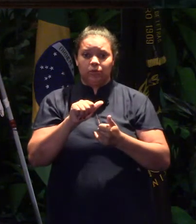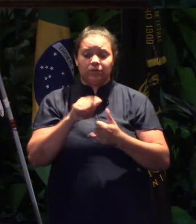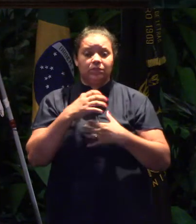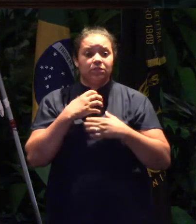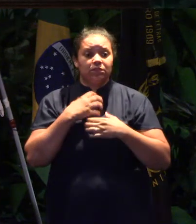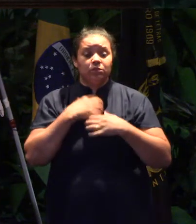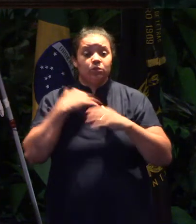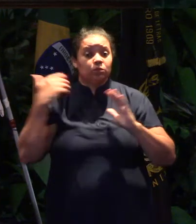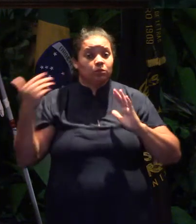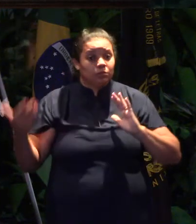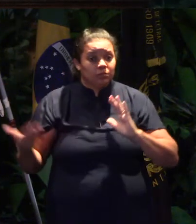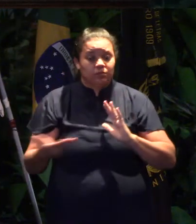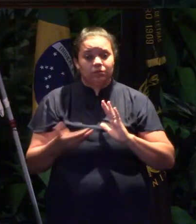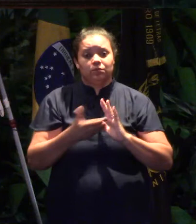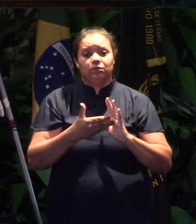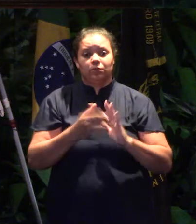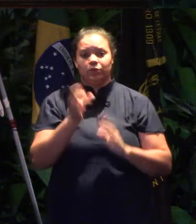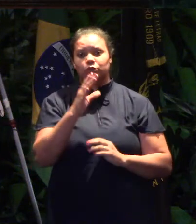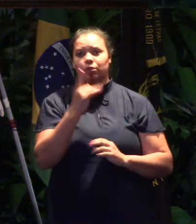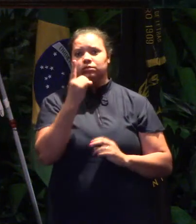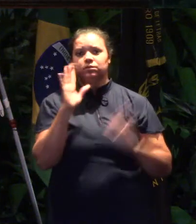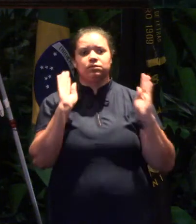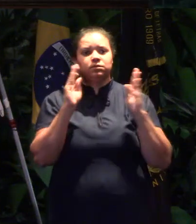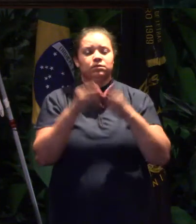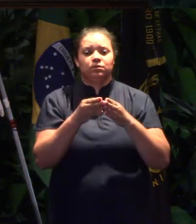não exclusivamente centrada, né,